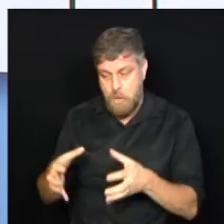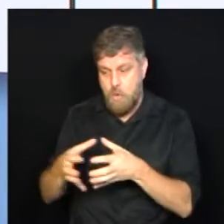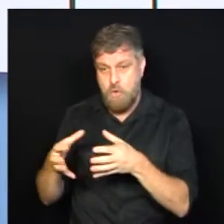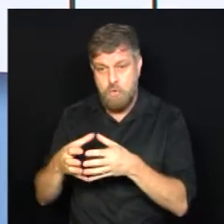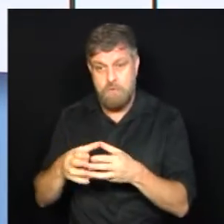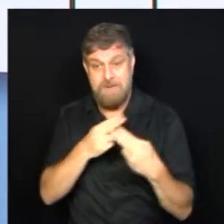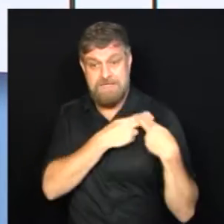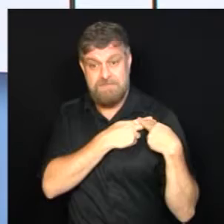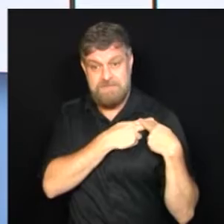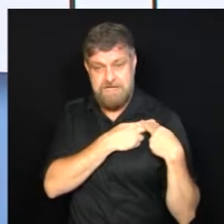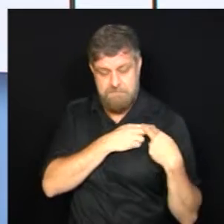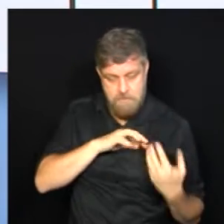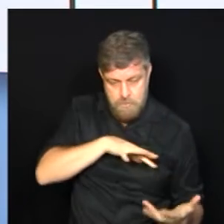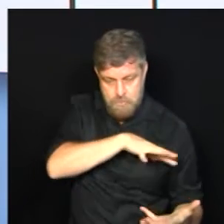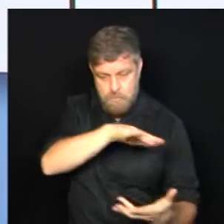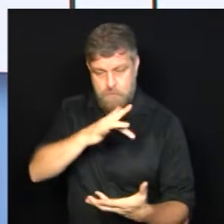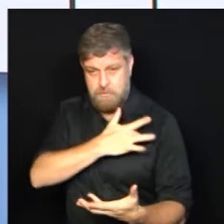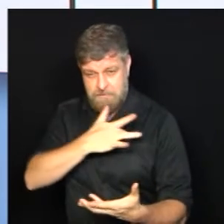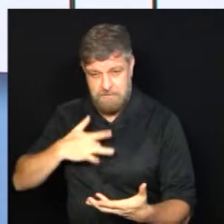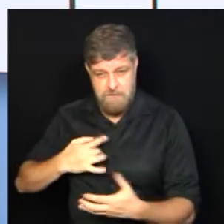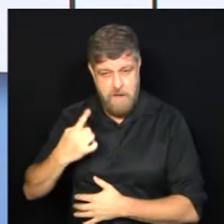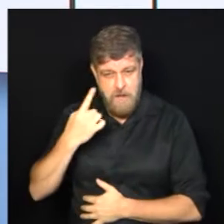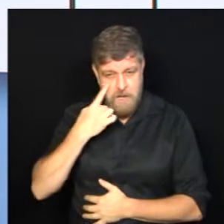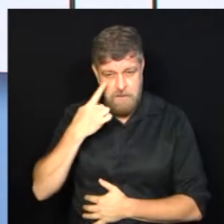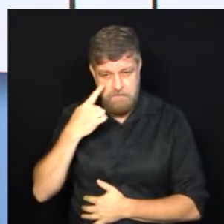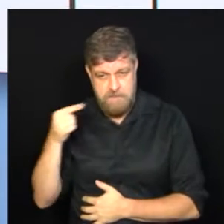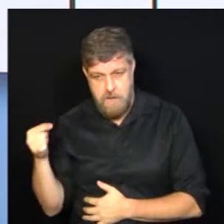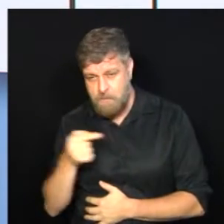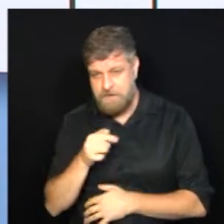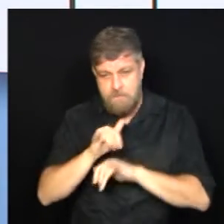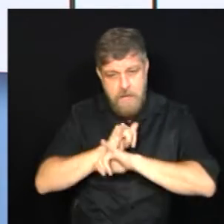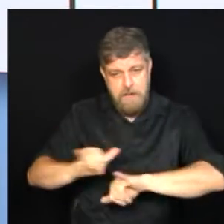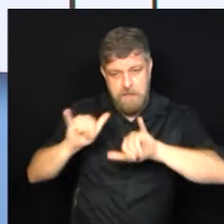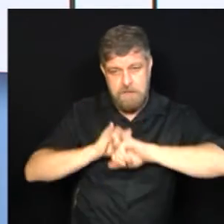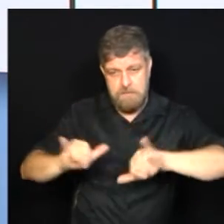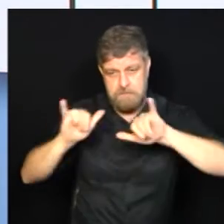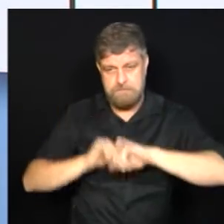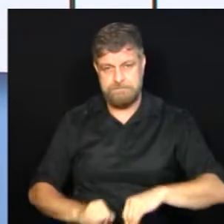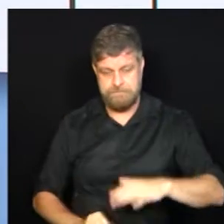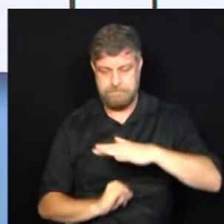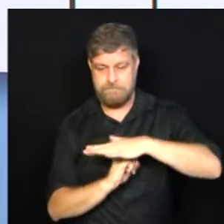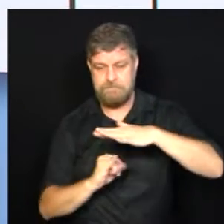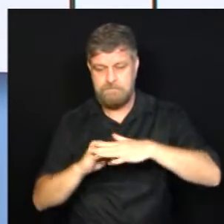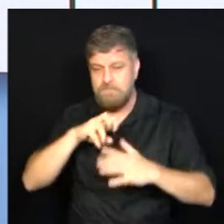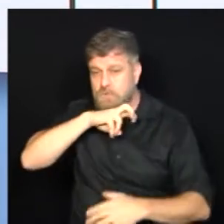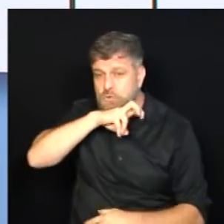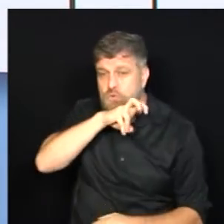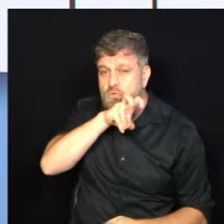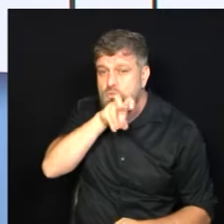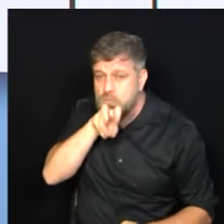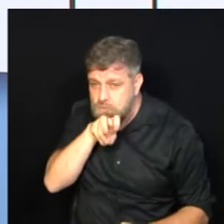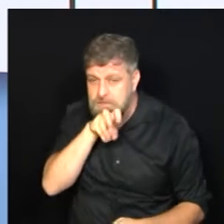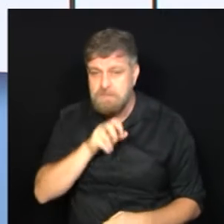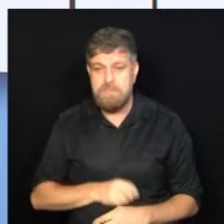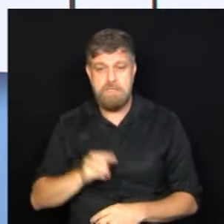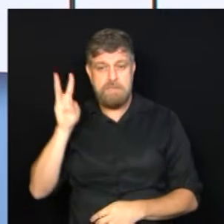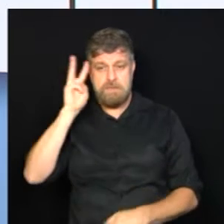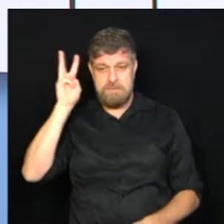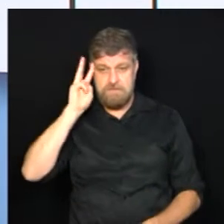Mundial de Saúde. Então, a gente vai ouvir um trechinho do que foi anunciado no Instituto Butantan nesta